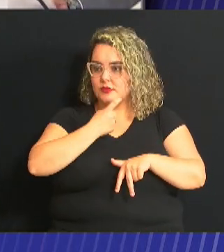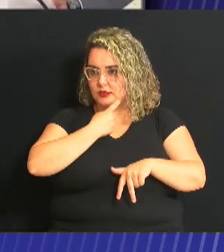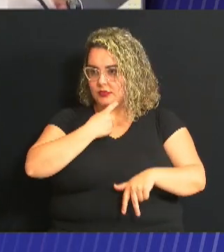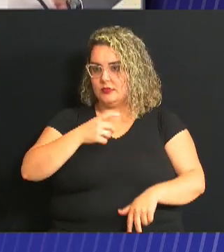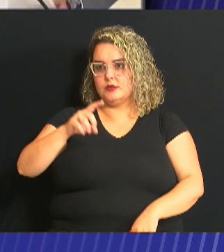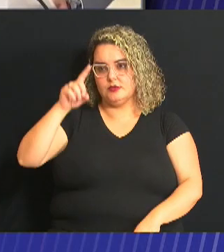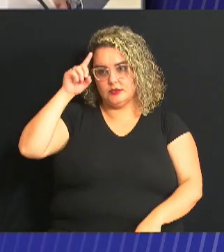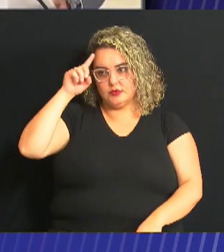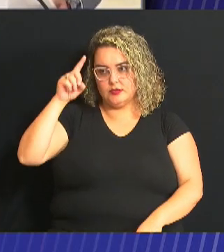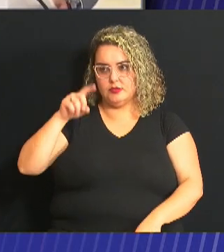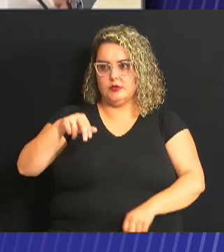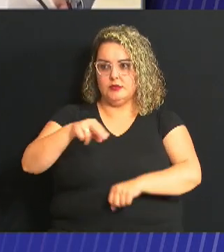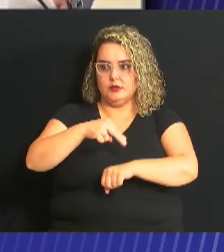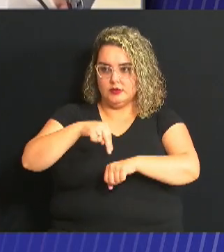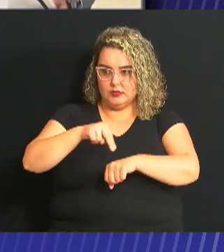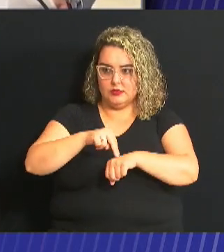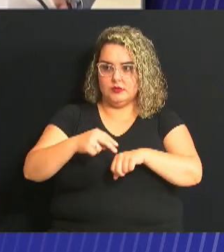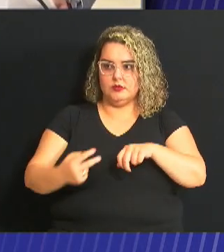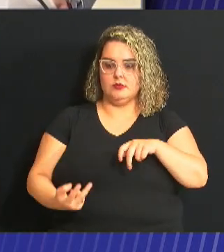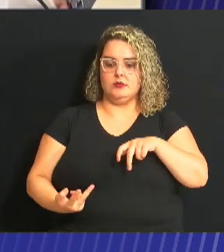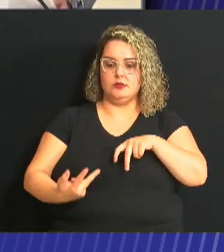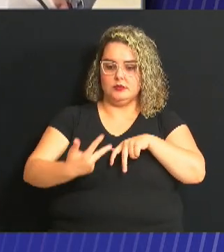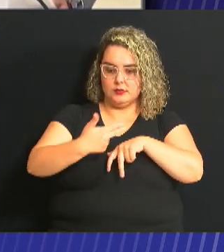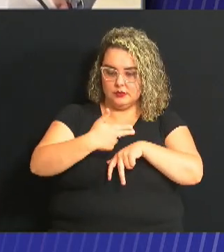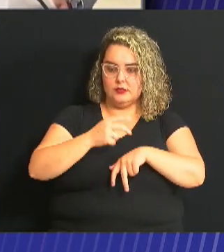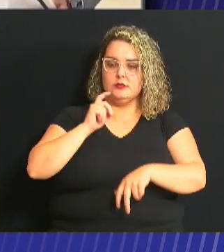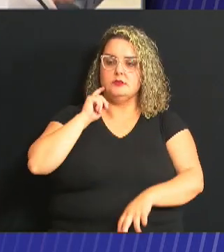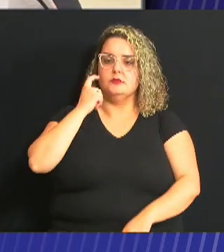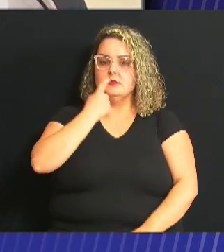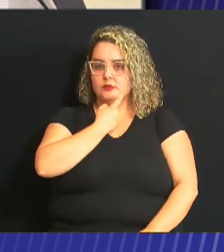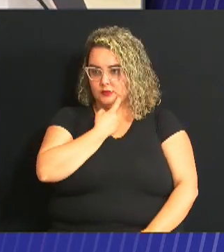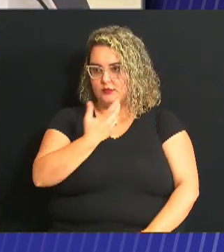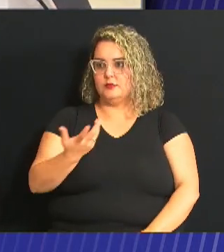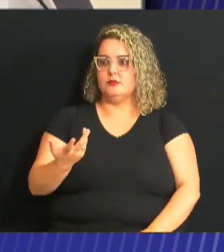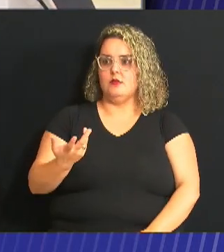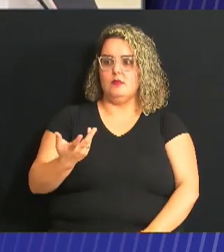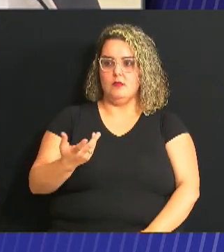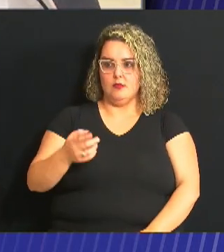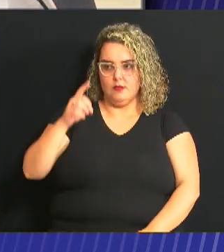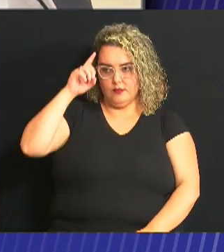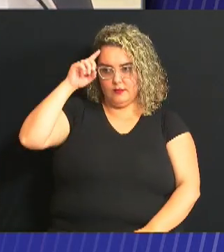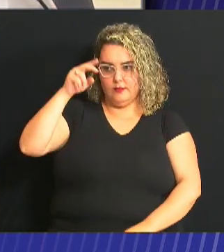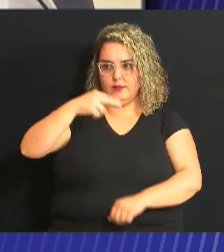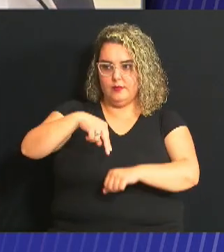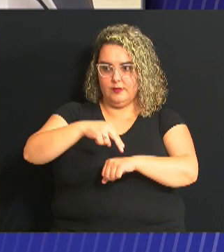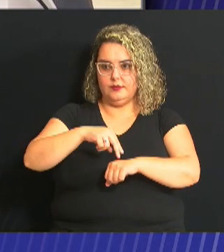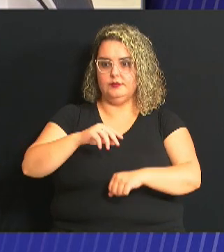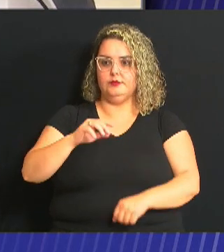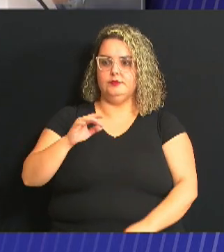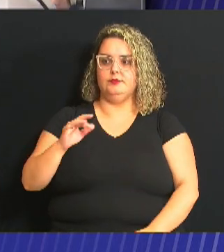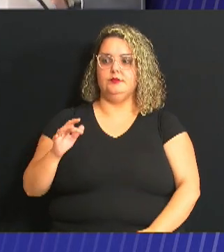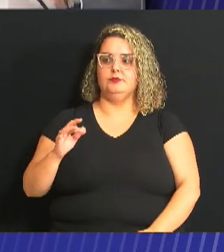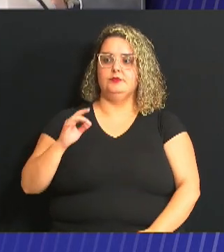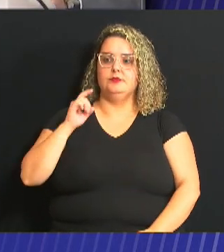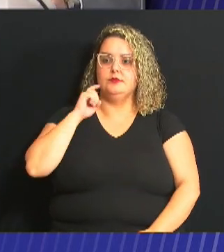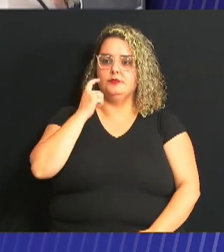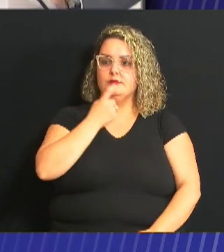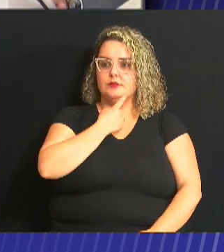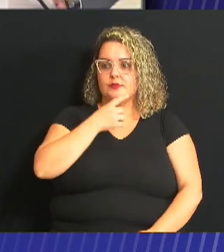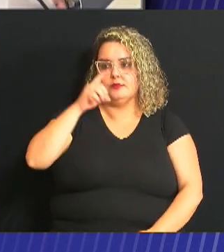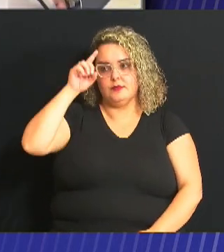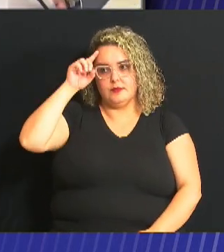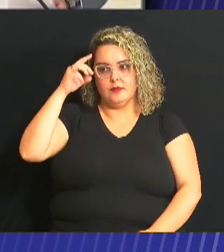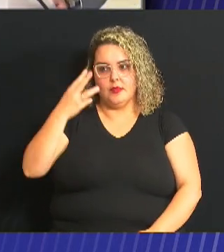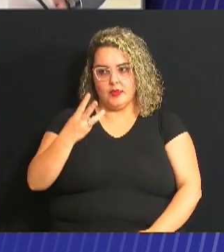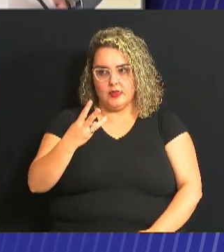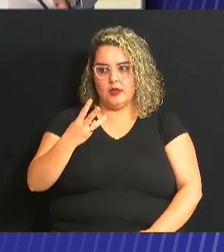Dentista e Dia Nacional da Saúde Bucal. O dia 3 de outubro é o Dia Mundial do Cirurgião Dentista,